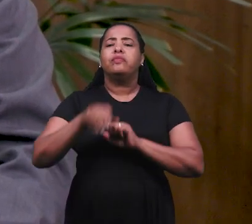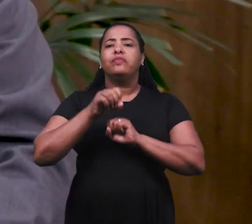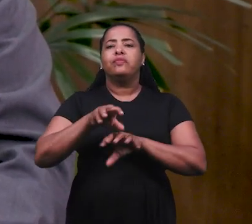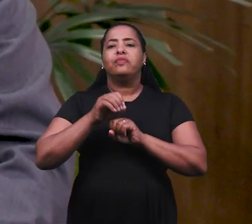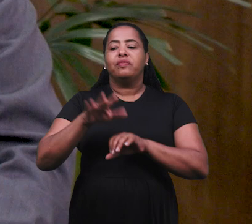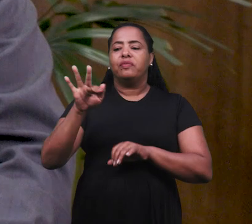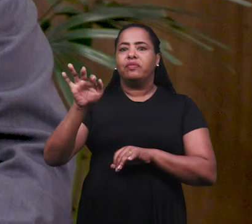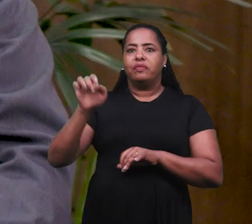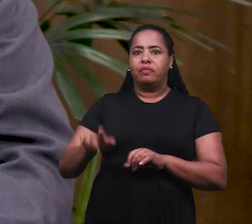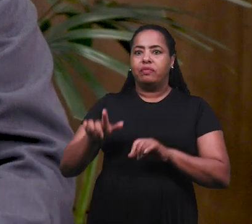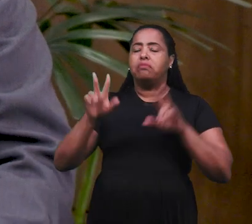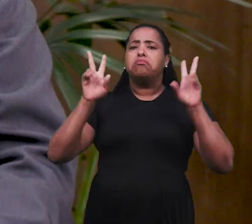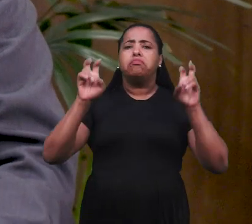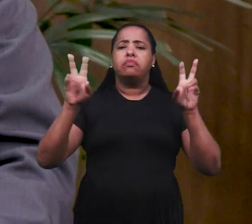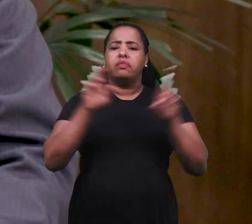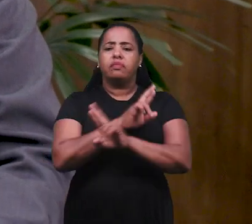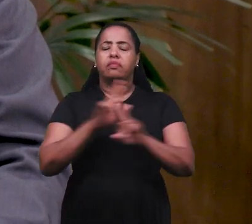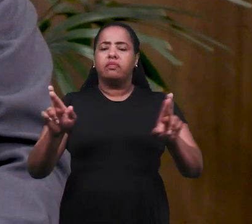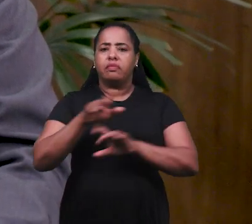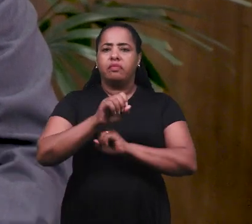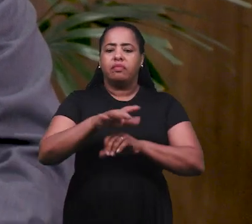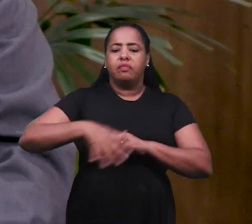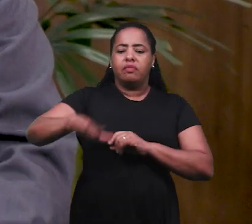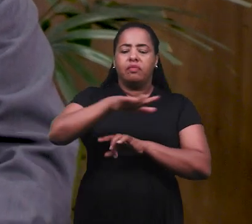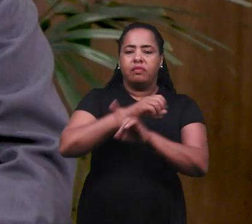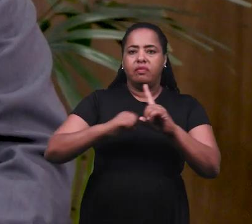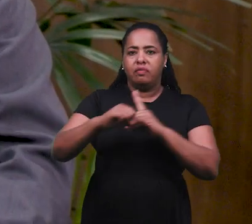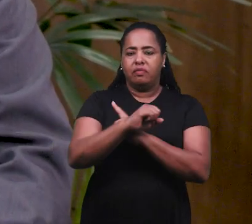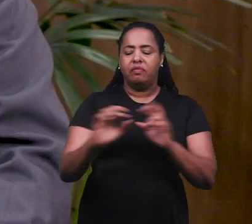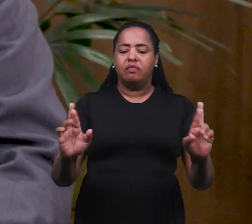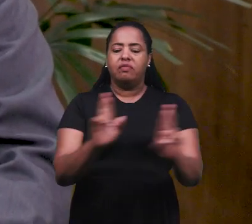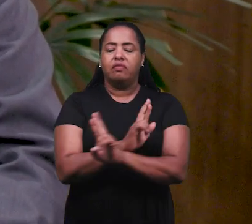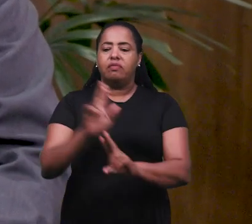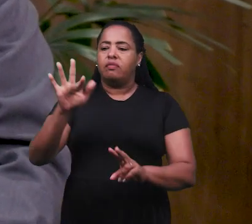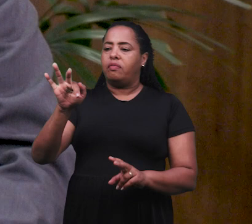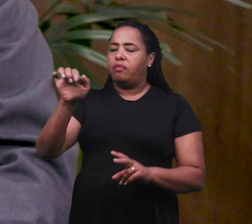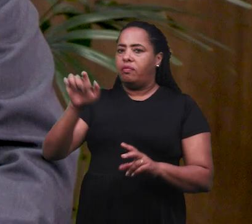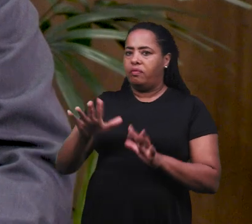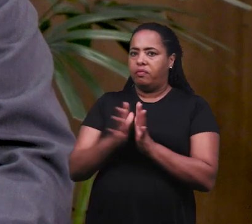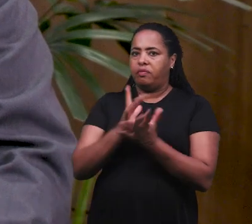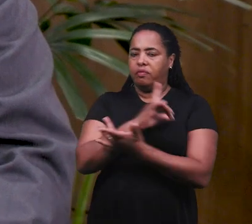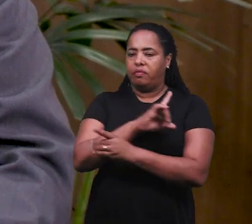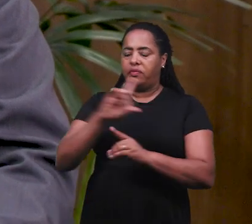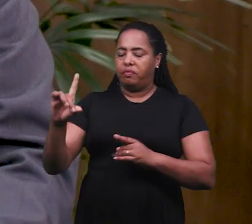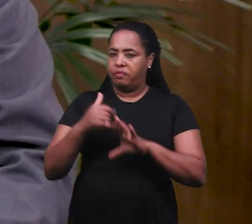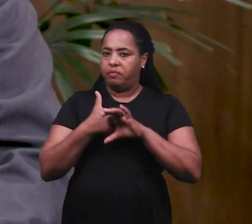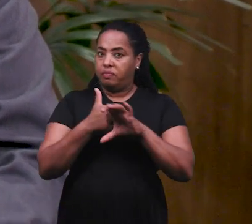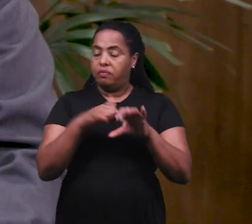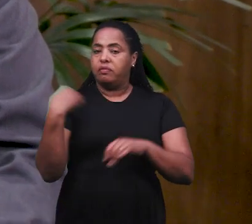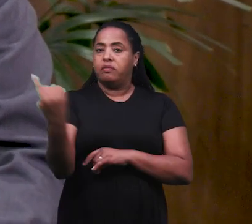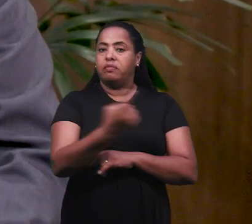que aborda temas sobre educação em ambientes sociais, relacionando a fé bíblica e cristã que